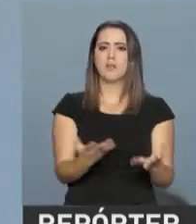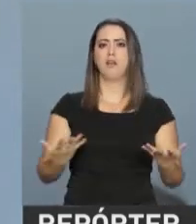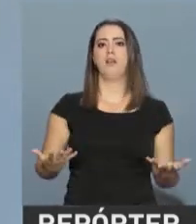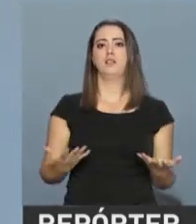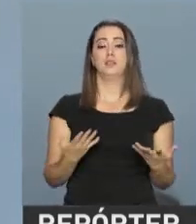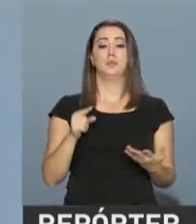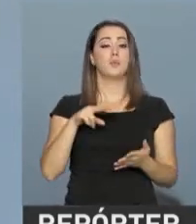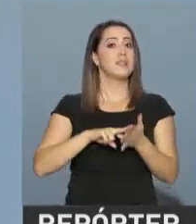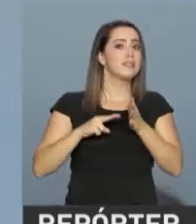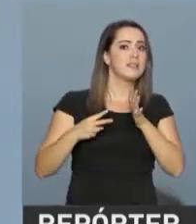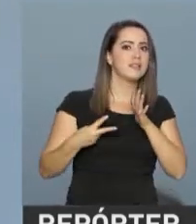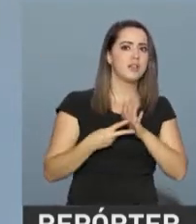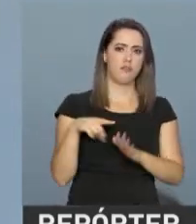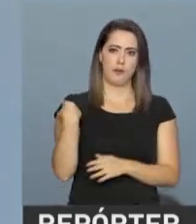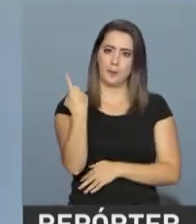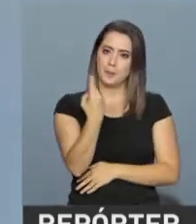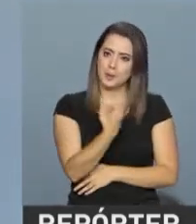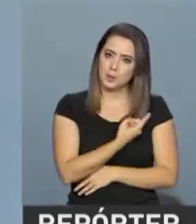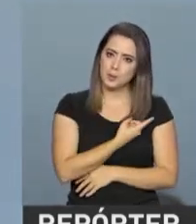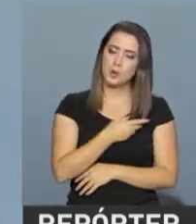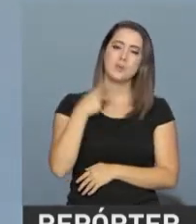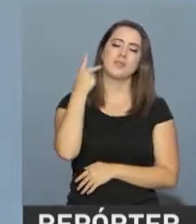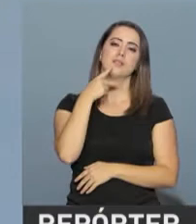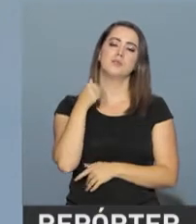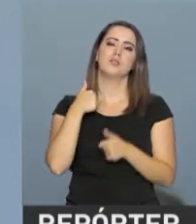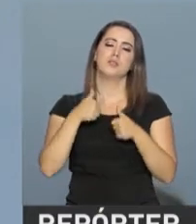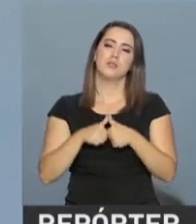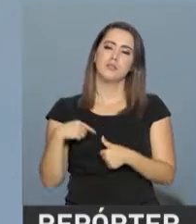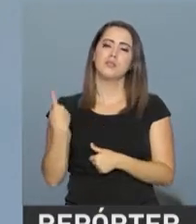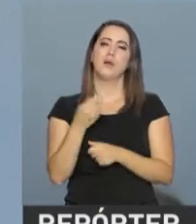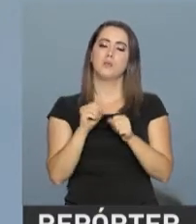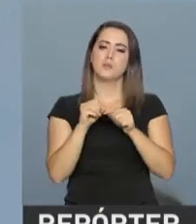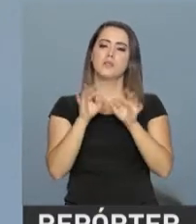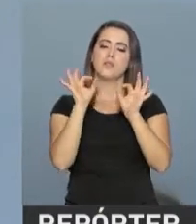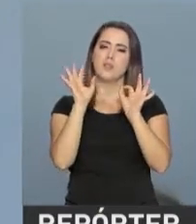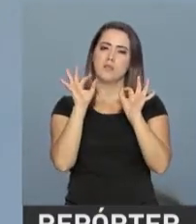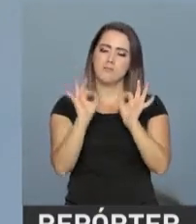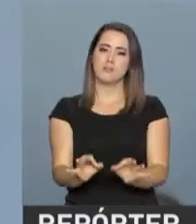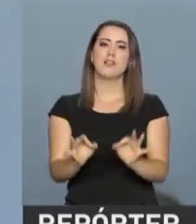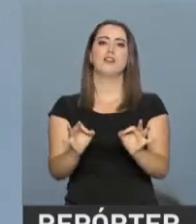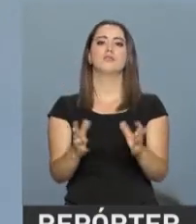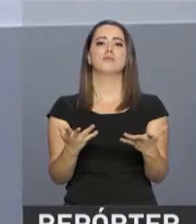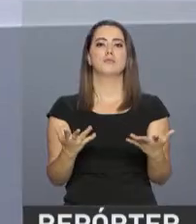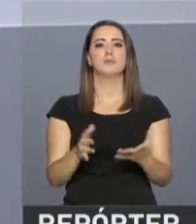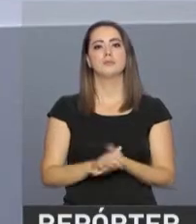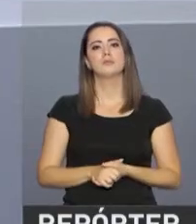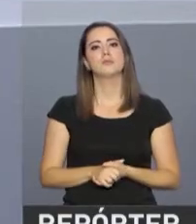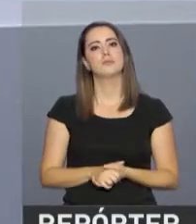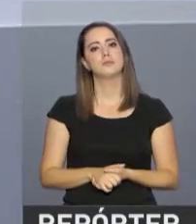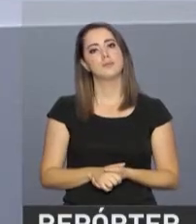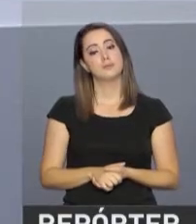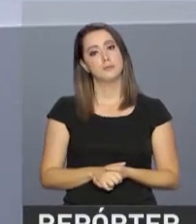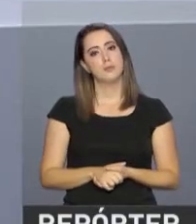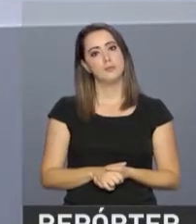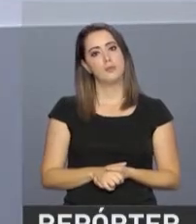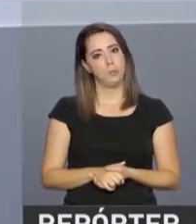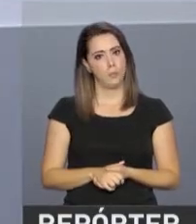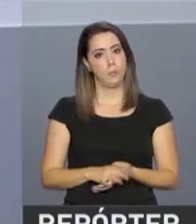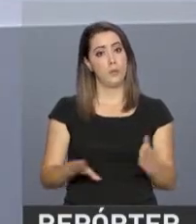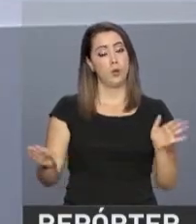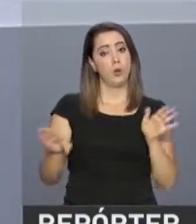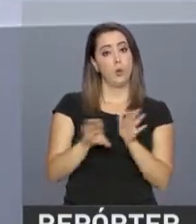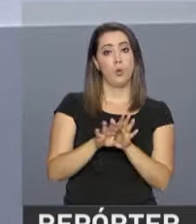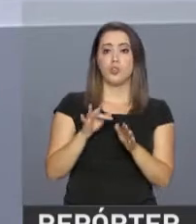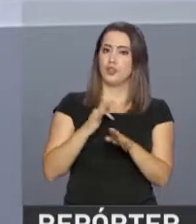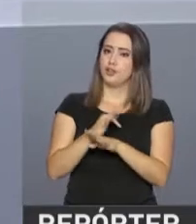significa que a política que estamos adotando uma política que está dando resultado com a chegada dos feriados